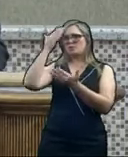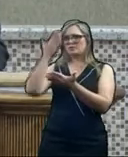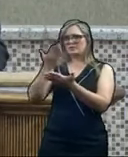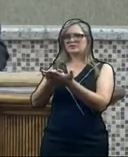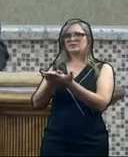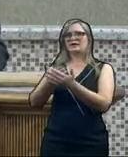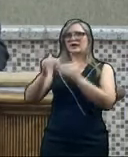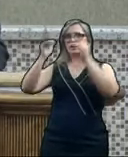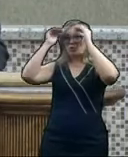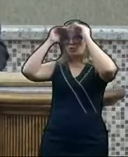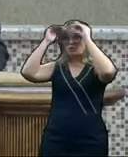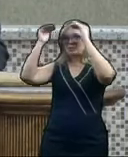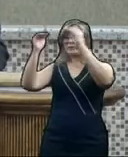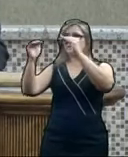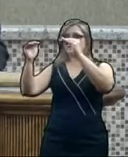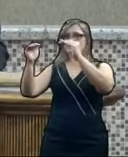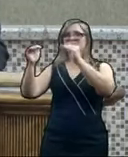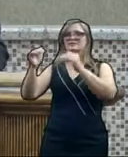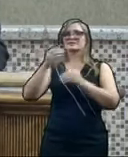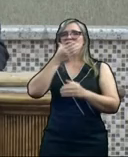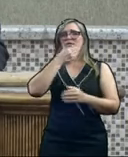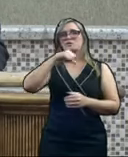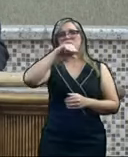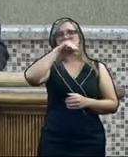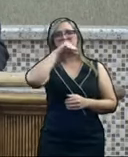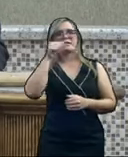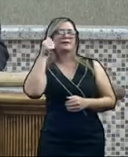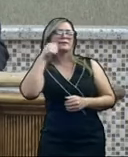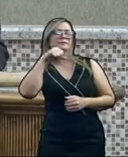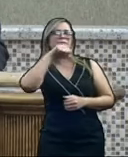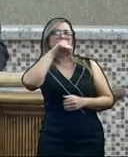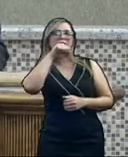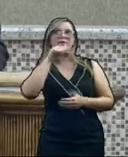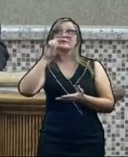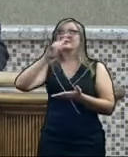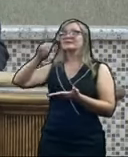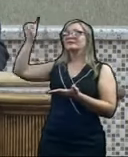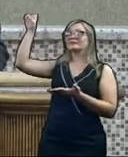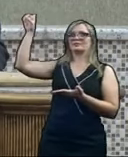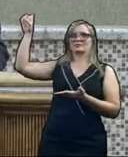você saiba ouvir os conselhos de Deus na sua vida nessa noite aqui